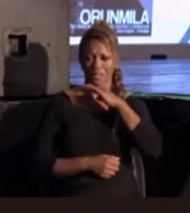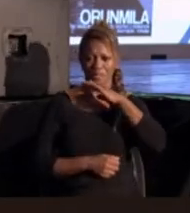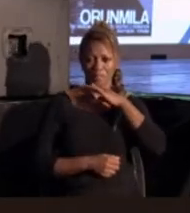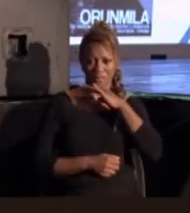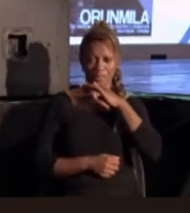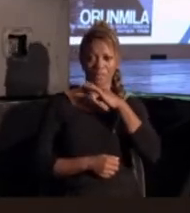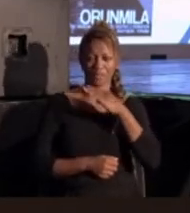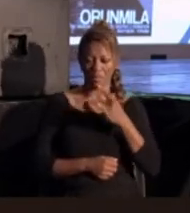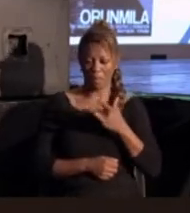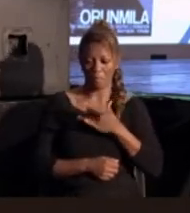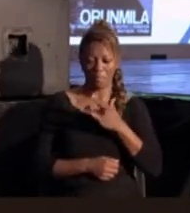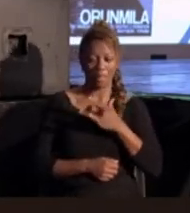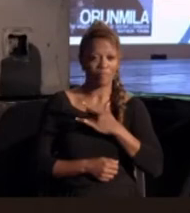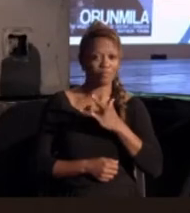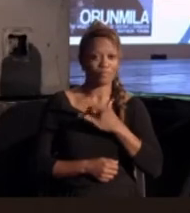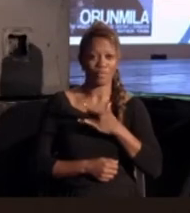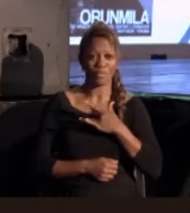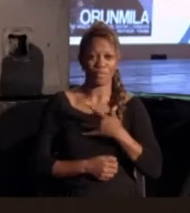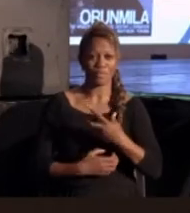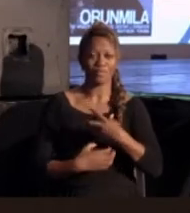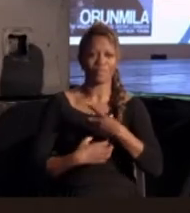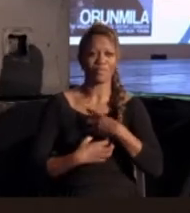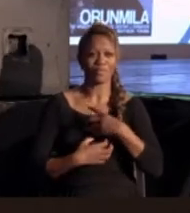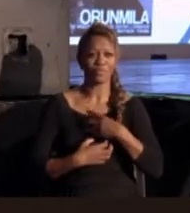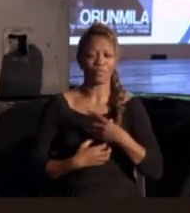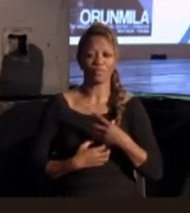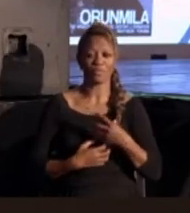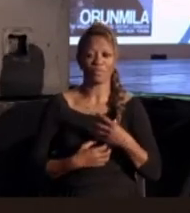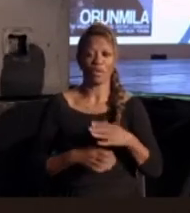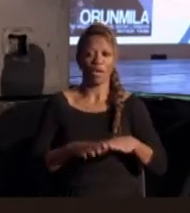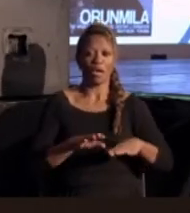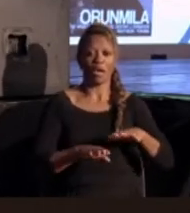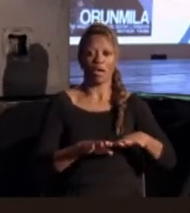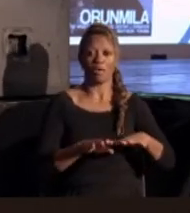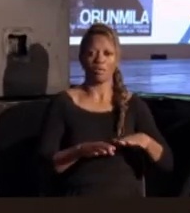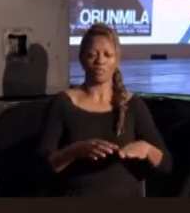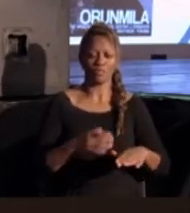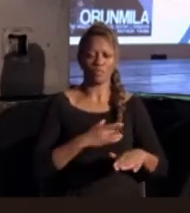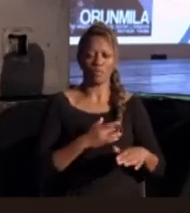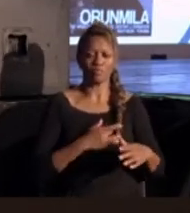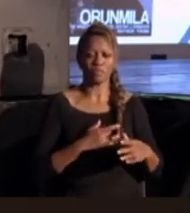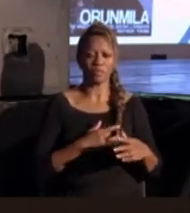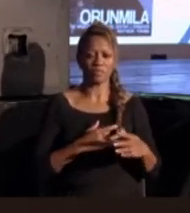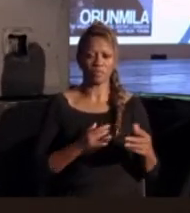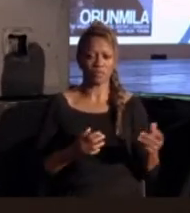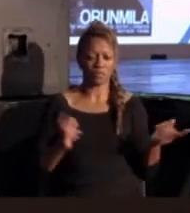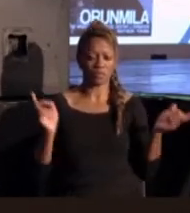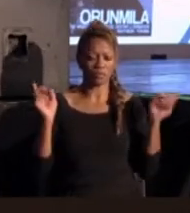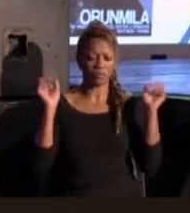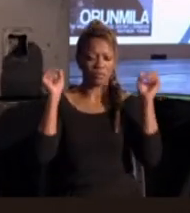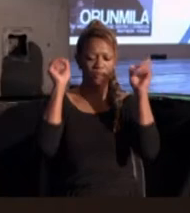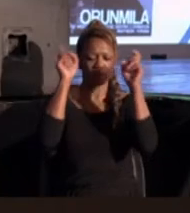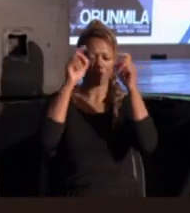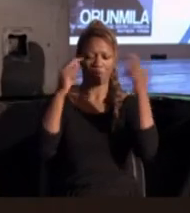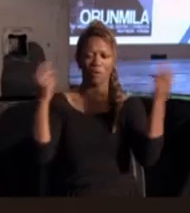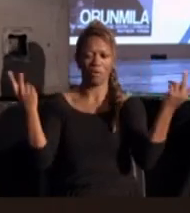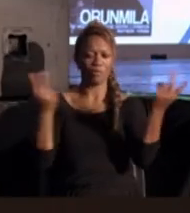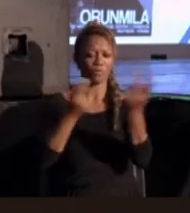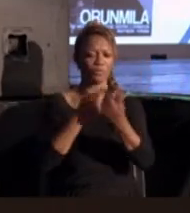coabita com medo, e o medo pode se comportar muitas vezes como um vendaval. O ar,